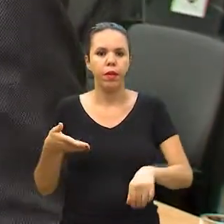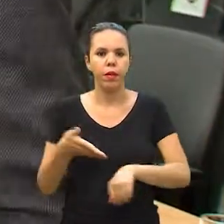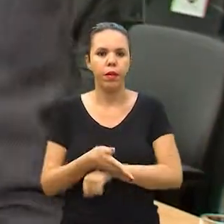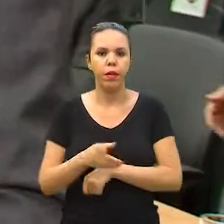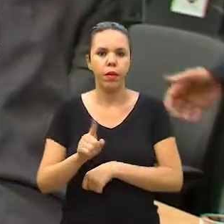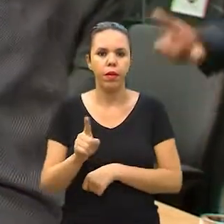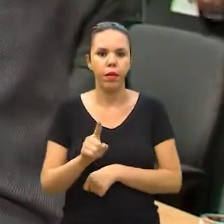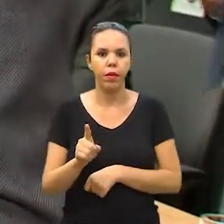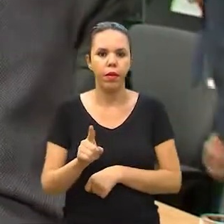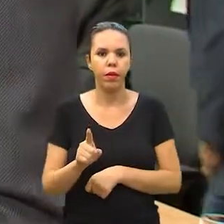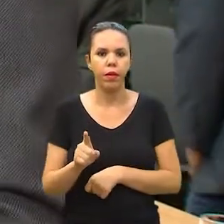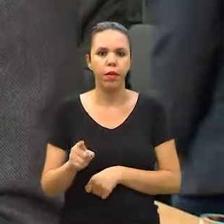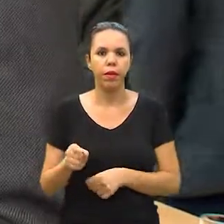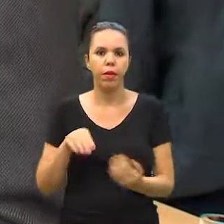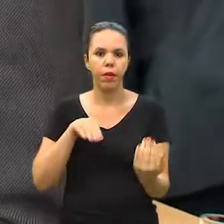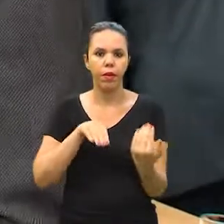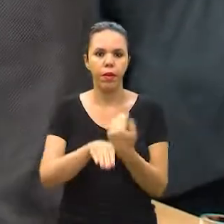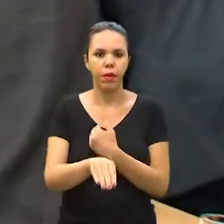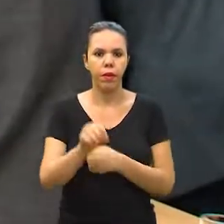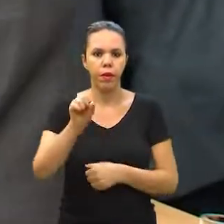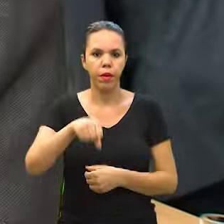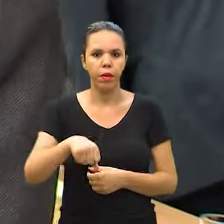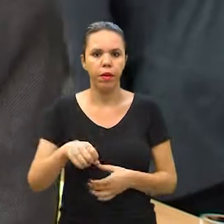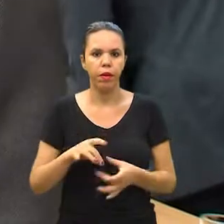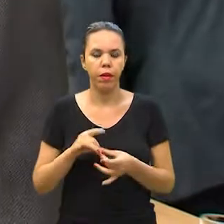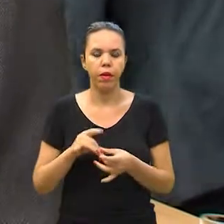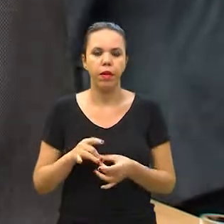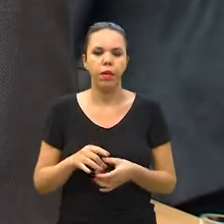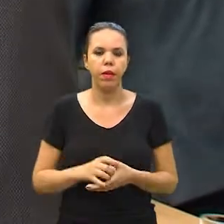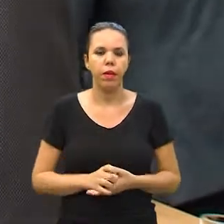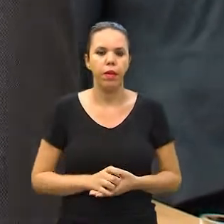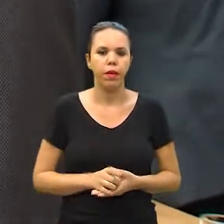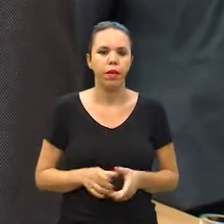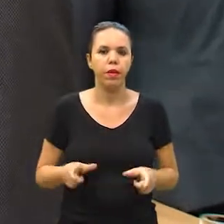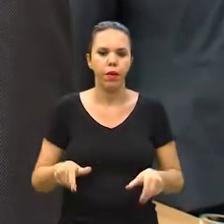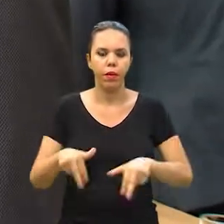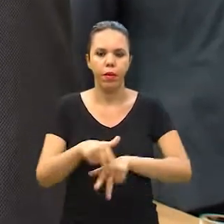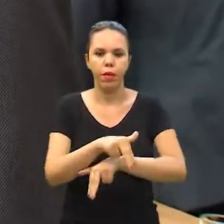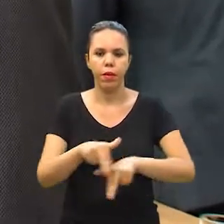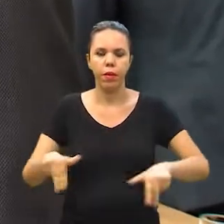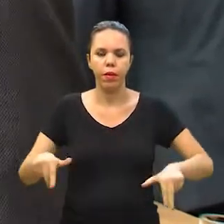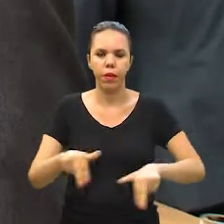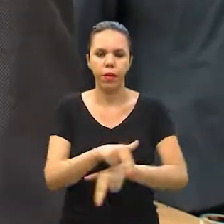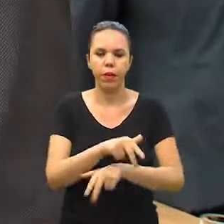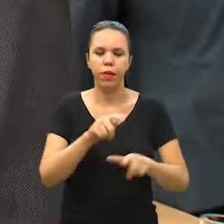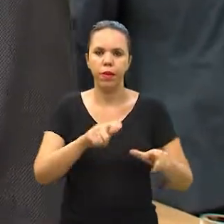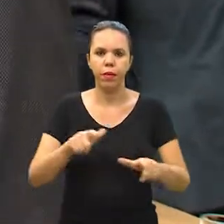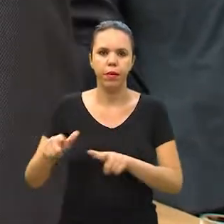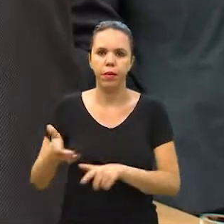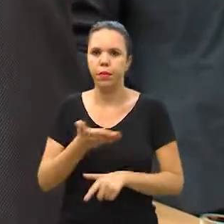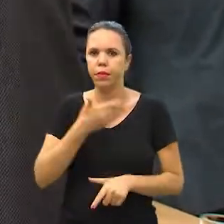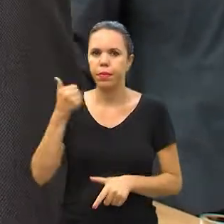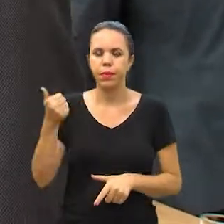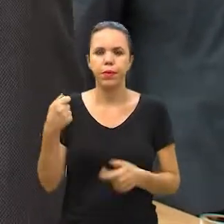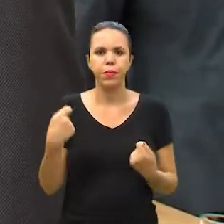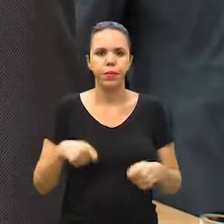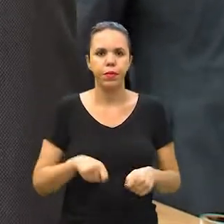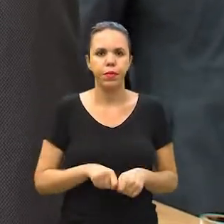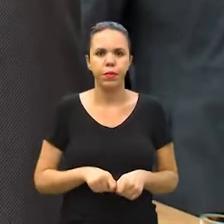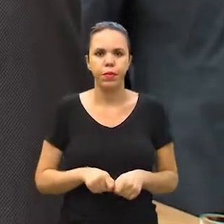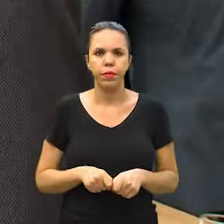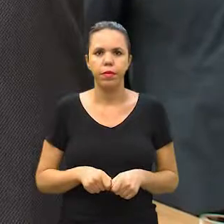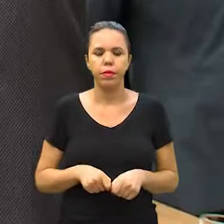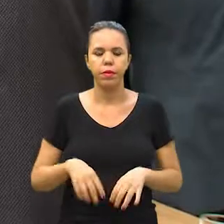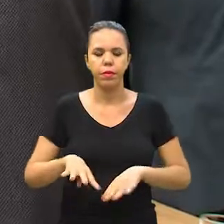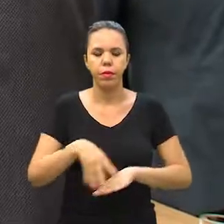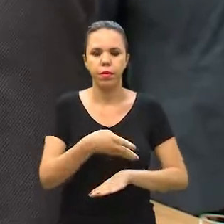não atravessem no meio do trânsito e sim elas sejam direcionadas às faixas de pedestres, alguns locais que precisam